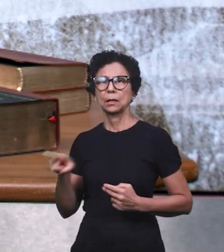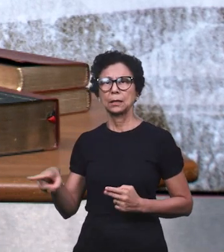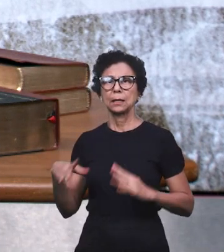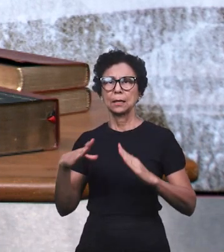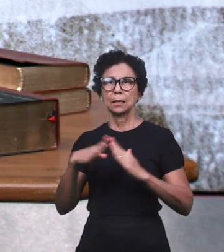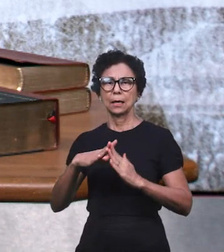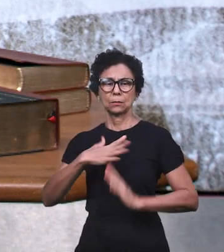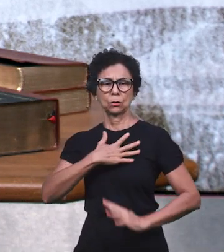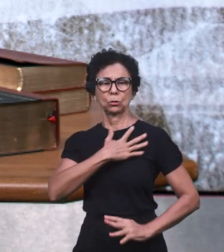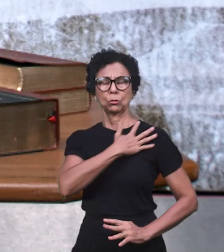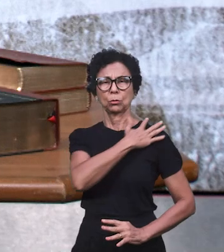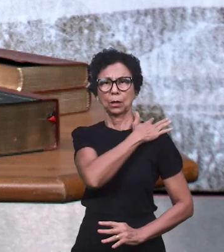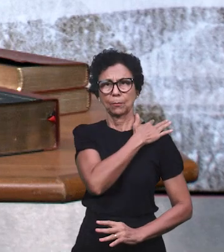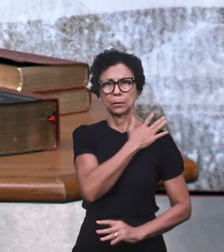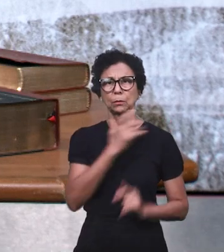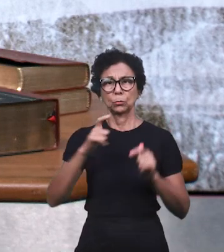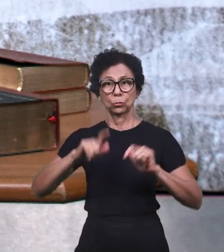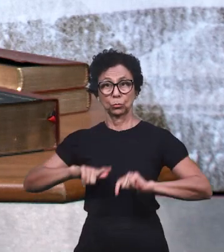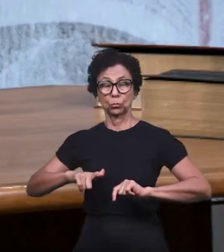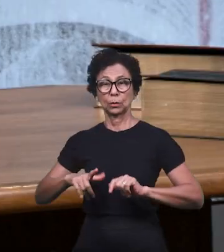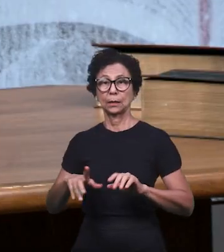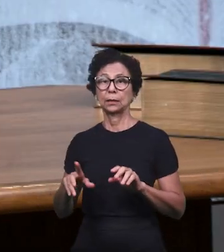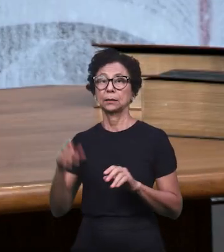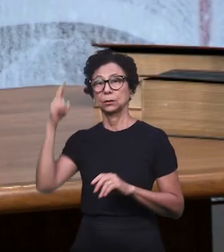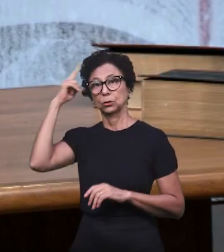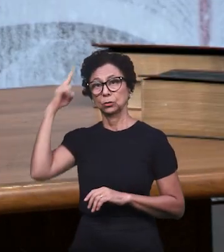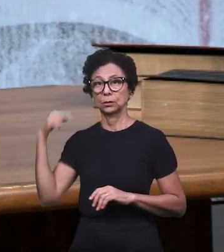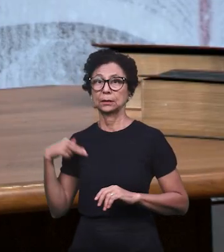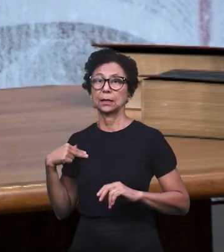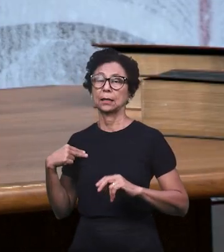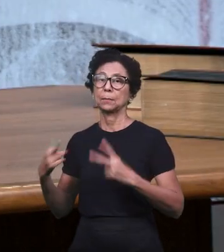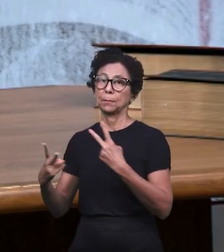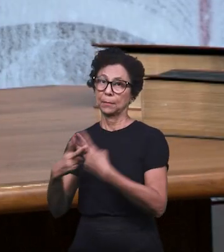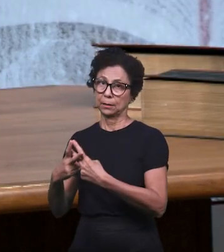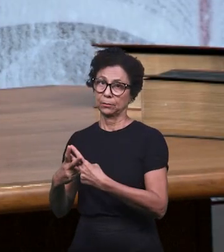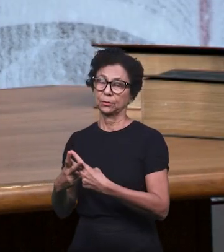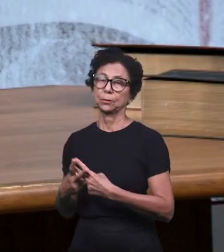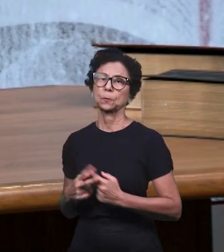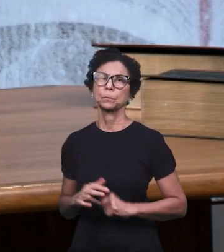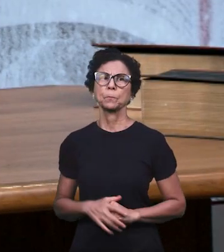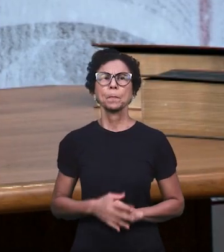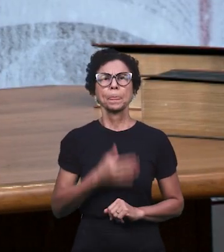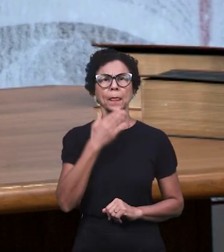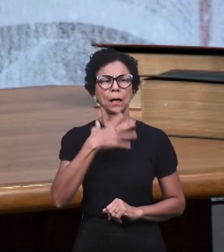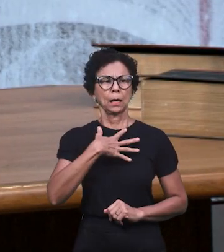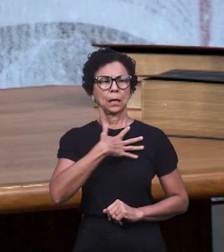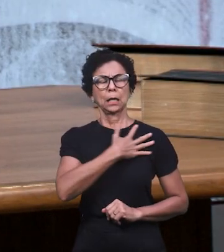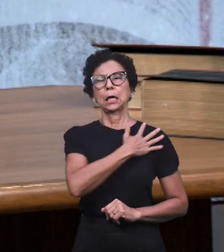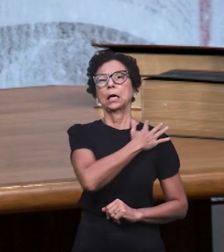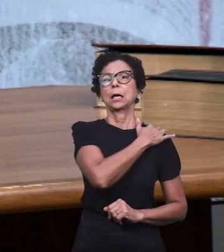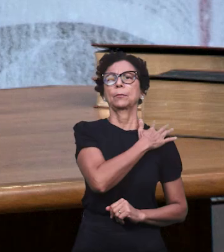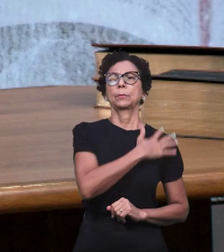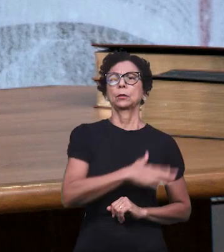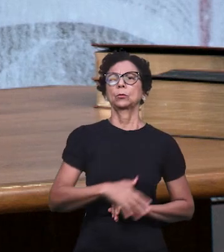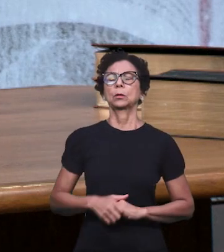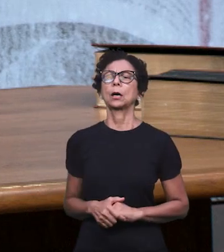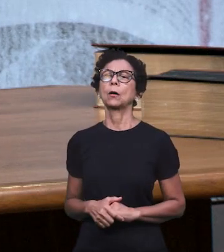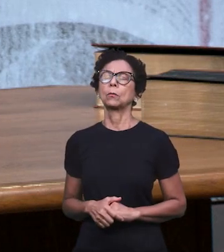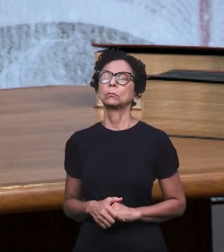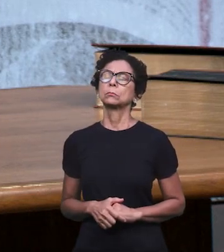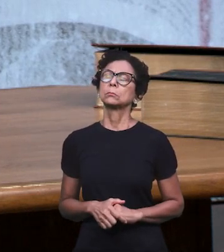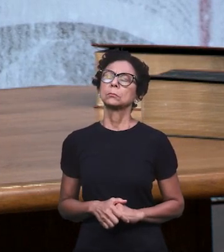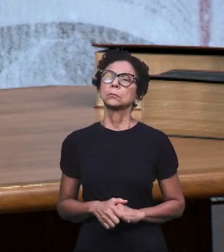lugar onde José estava preso. E o capitão da guarda pô-los a cargo de